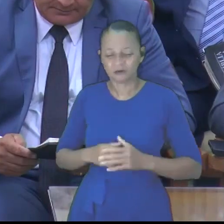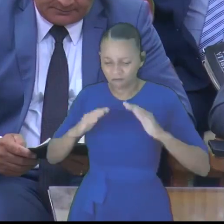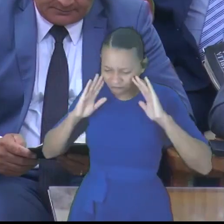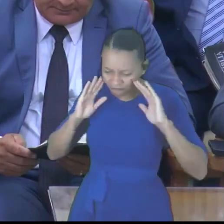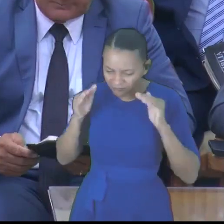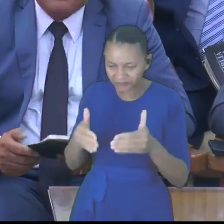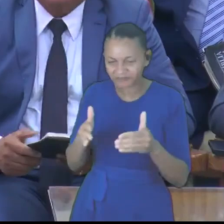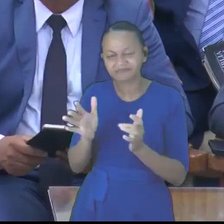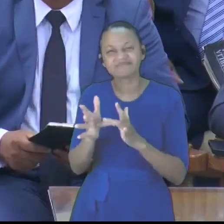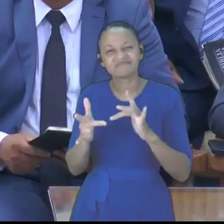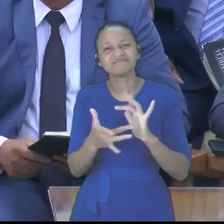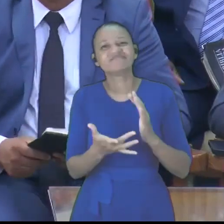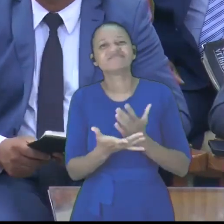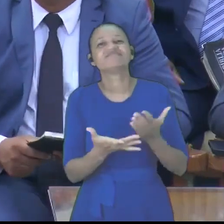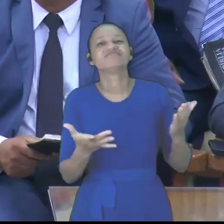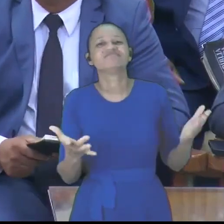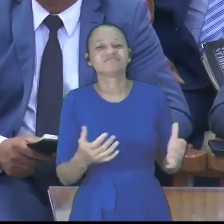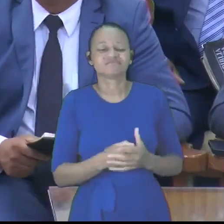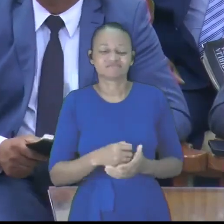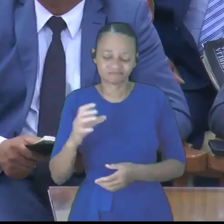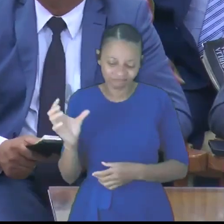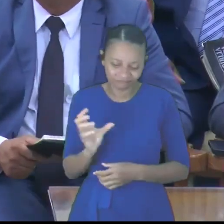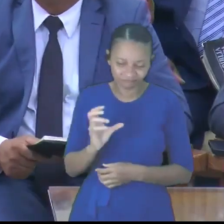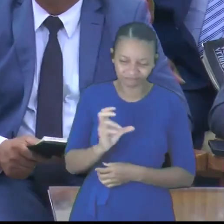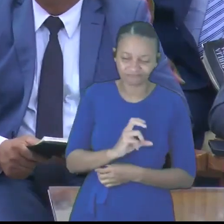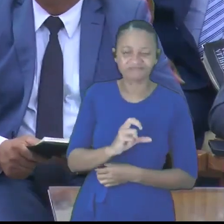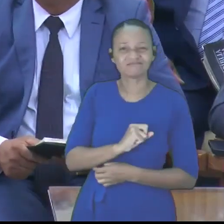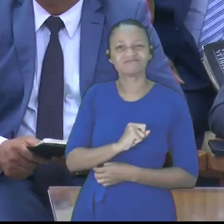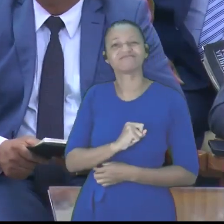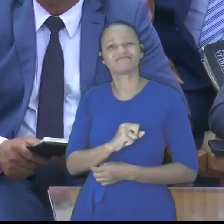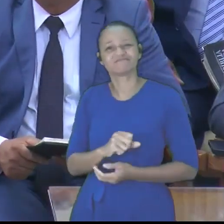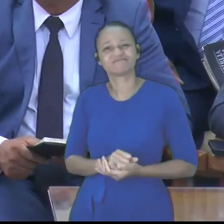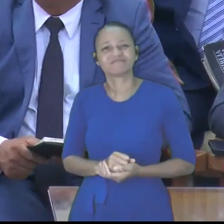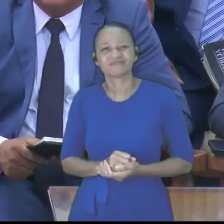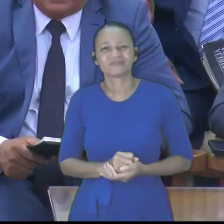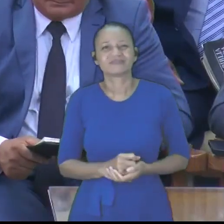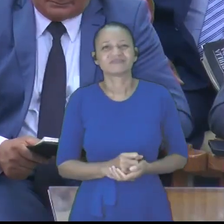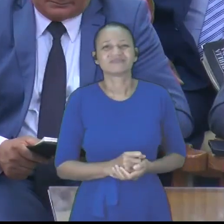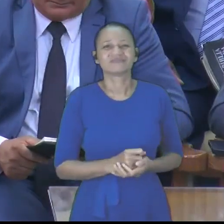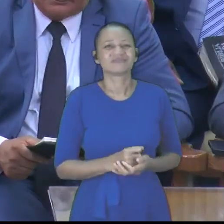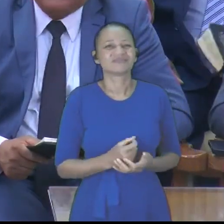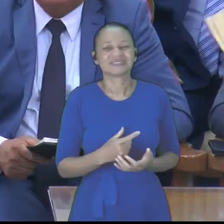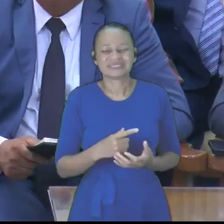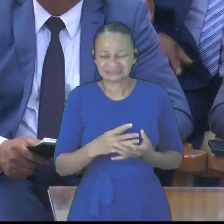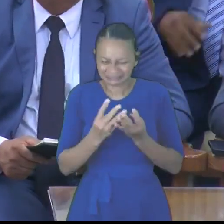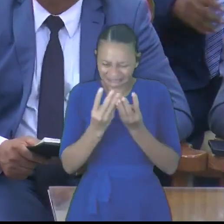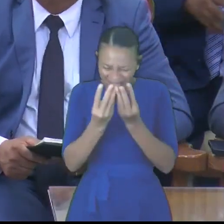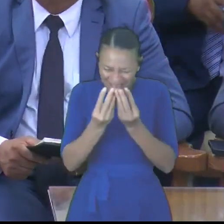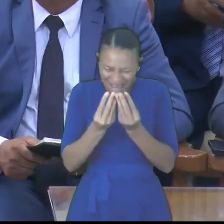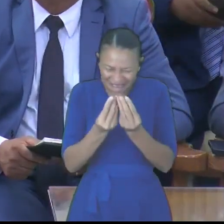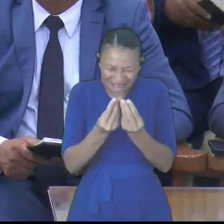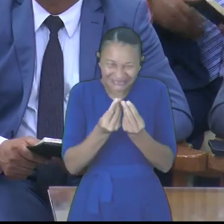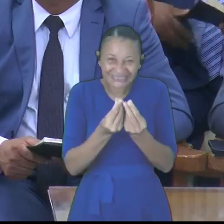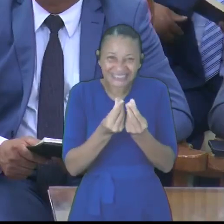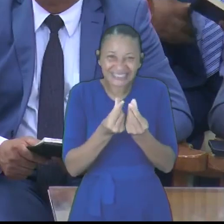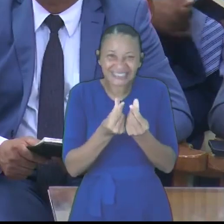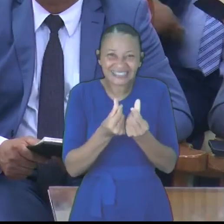centro. Irmãos amados, está havendo um estrago, uma